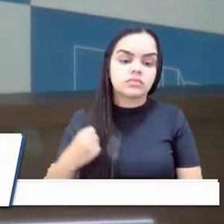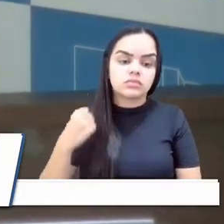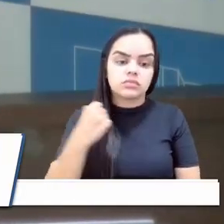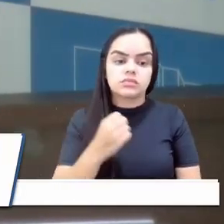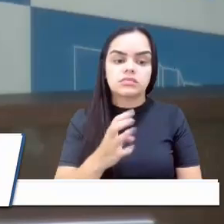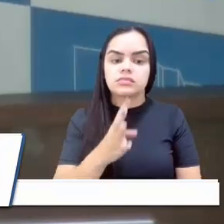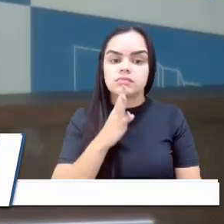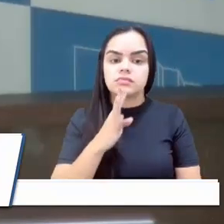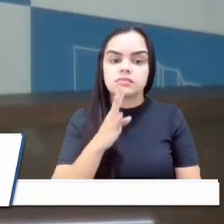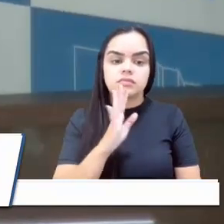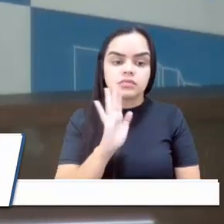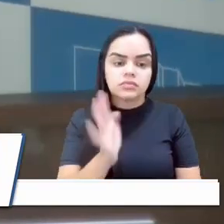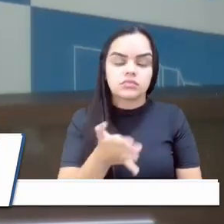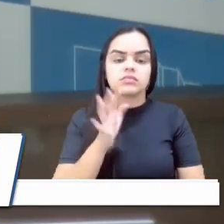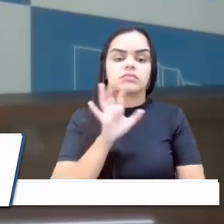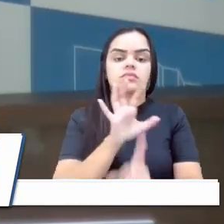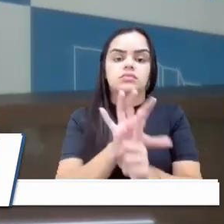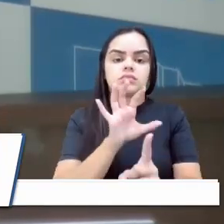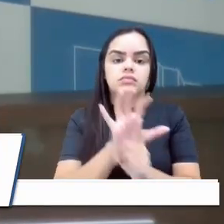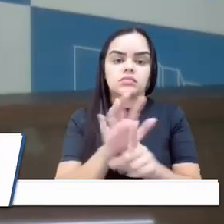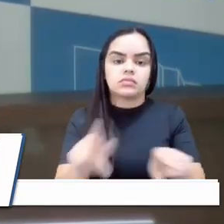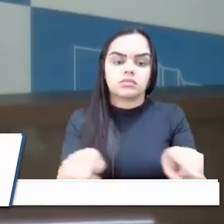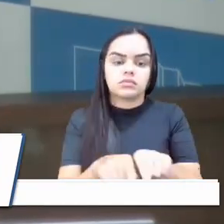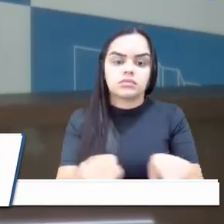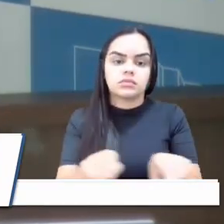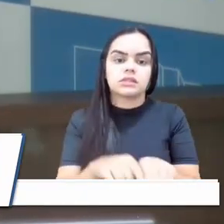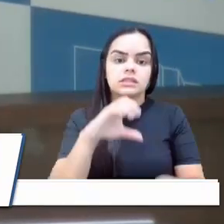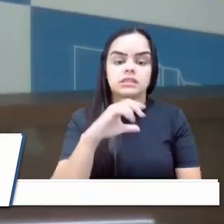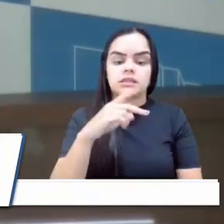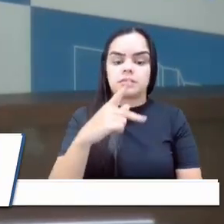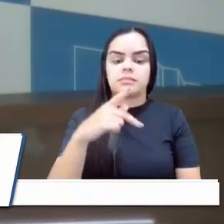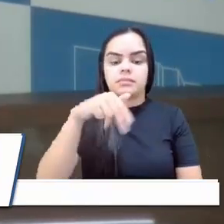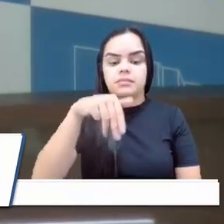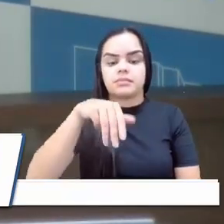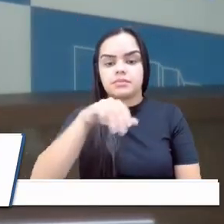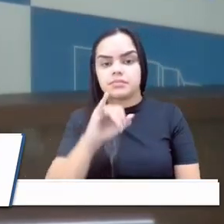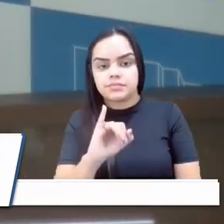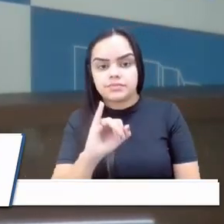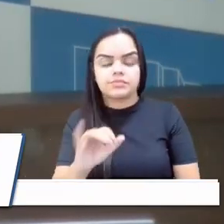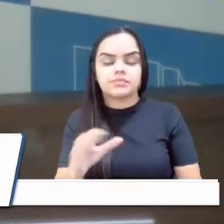para pressionar que instaure uma CPMI, uma